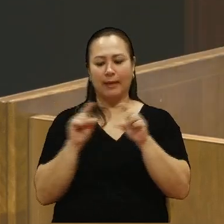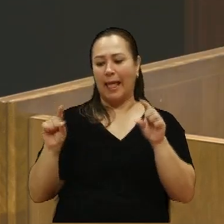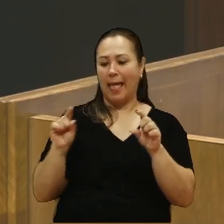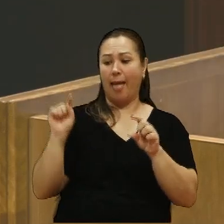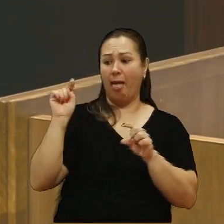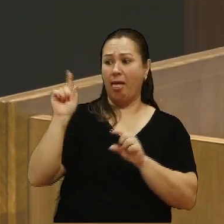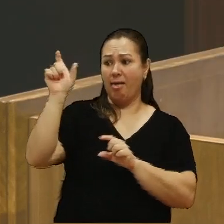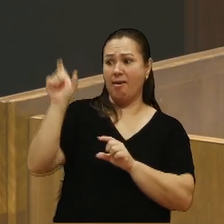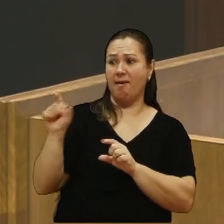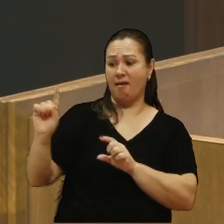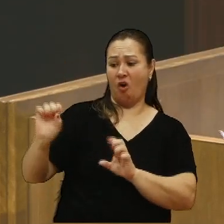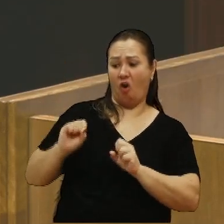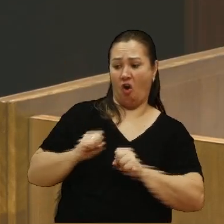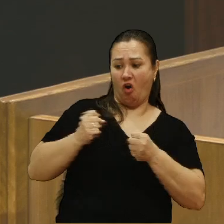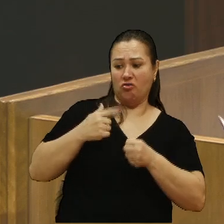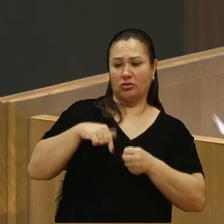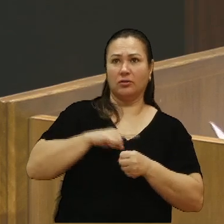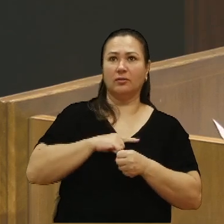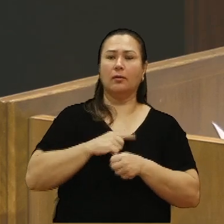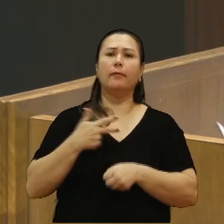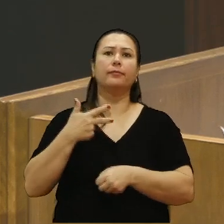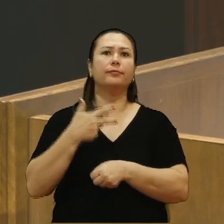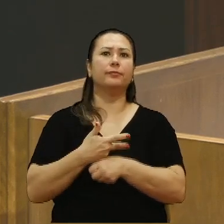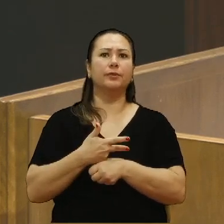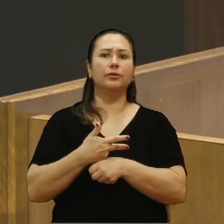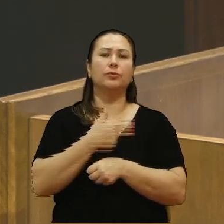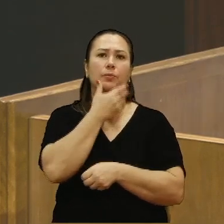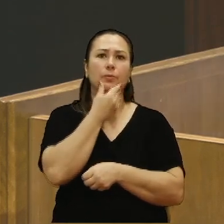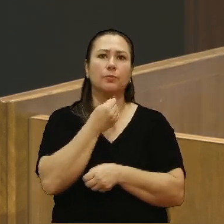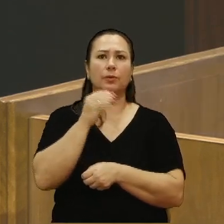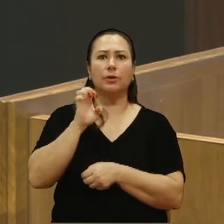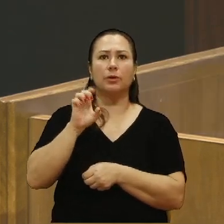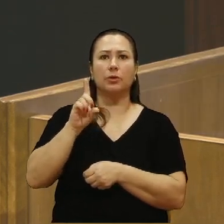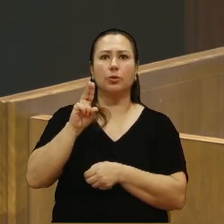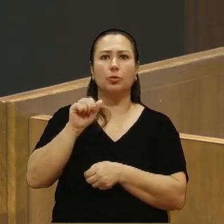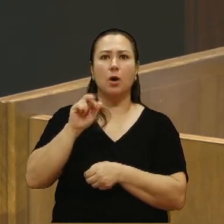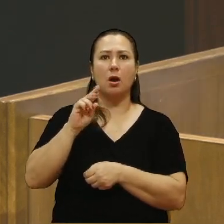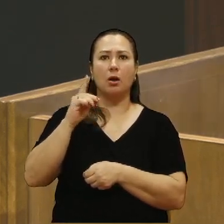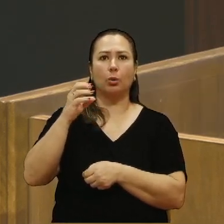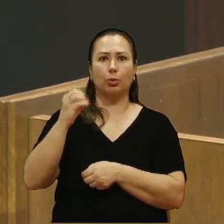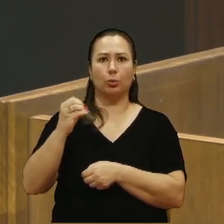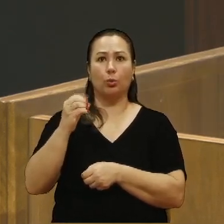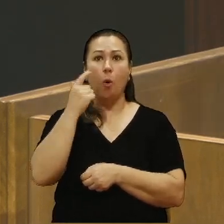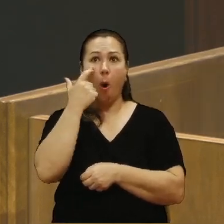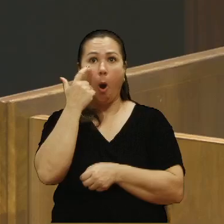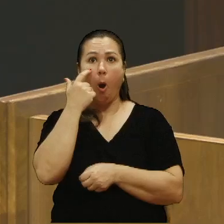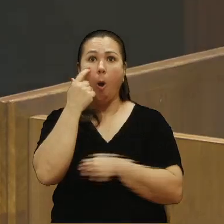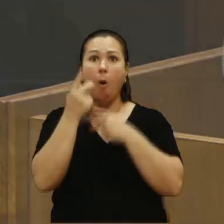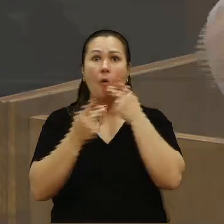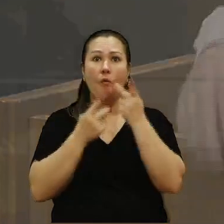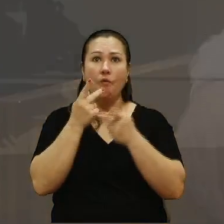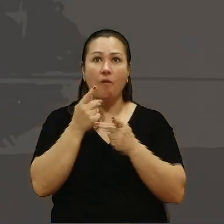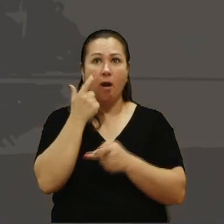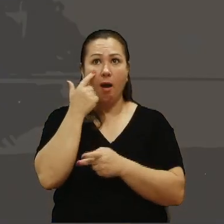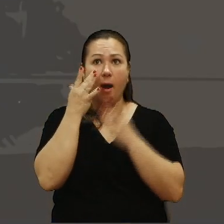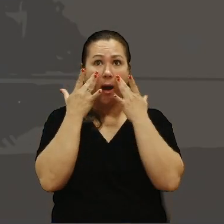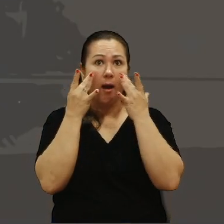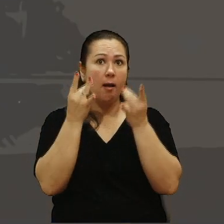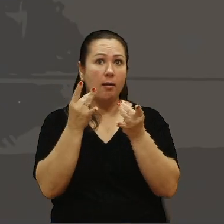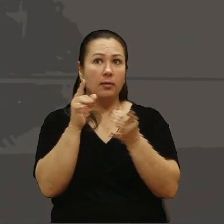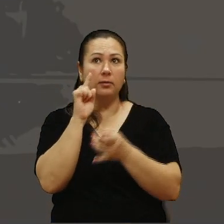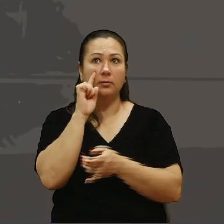Esse vídeo foi feito pelo senhor Eduardo Bueno. Olha as falas dele, por favor. Peço que os colegas tenham atenção.